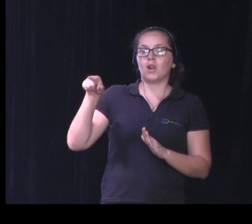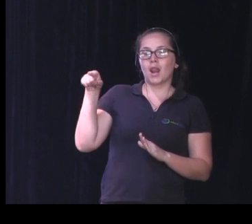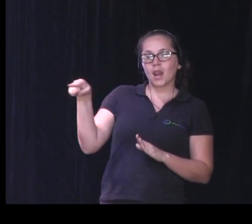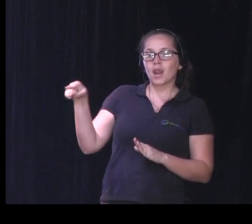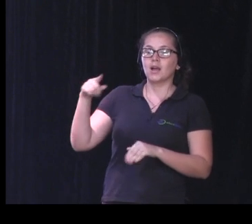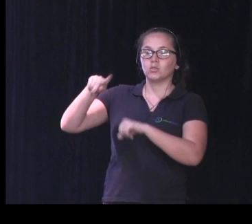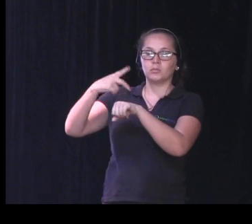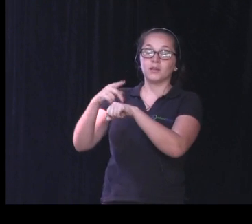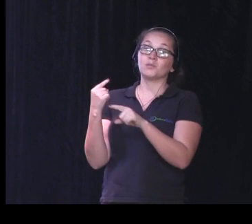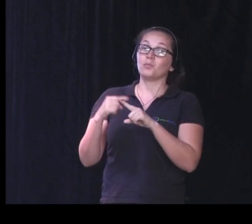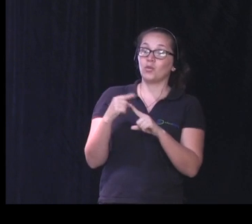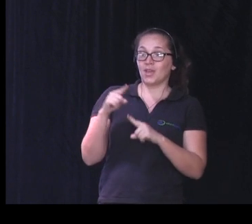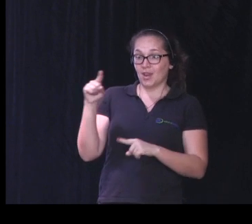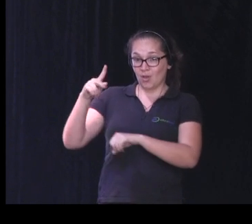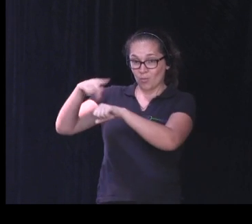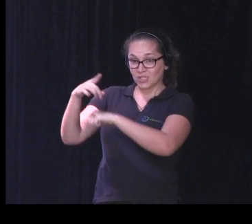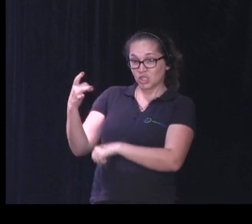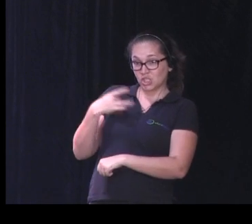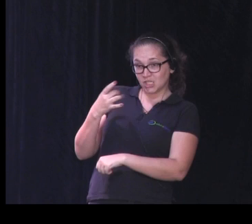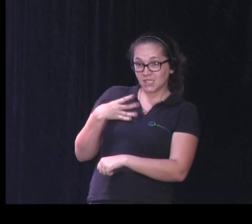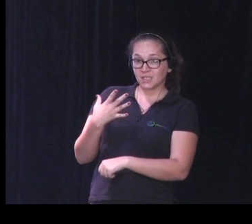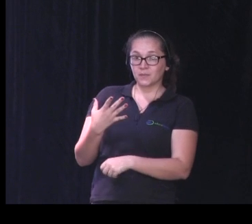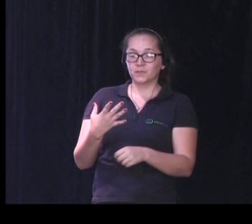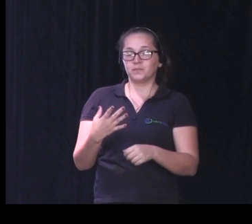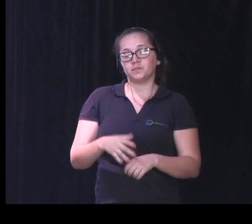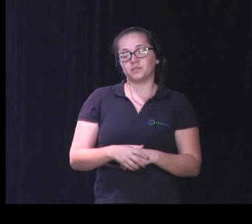parte sul do país, porque o Chile